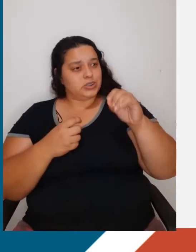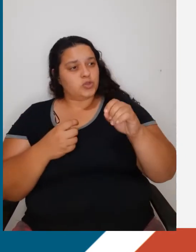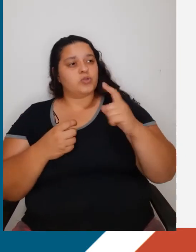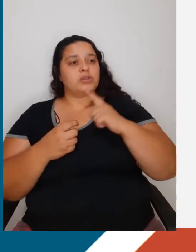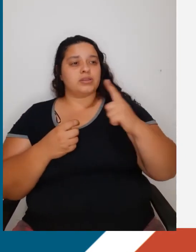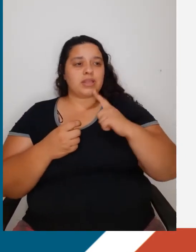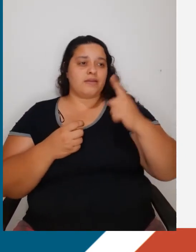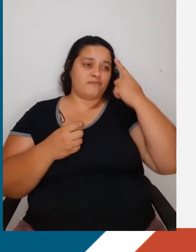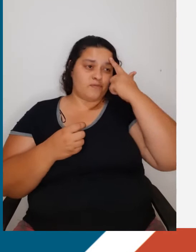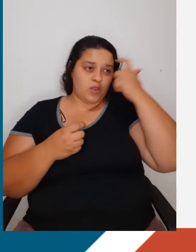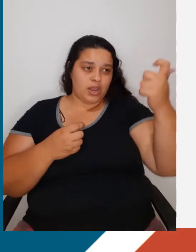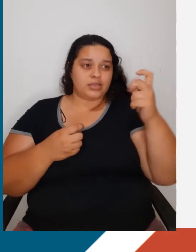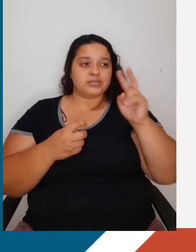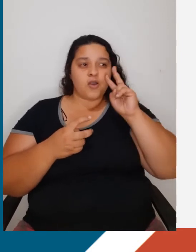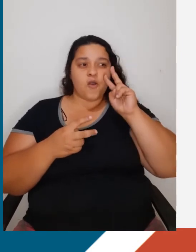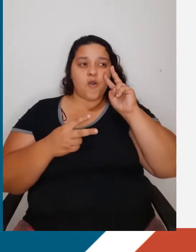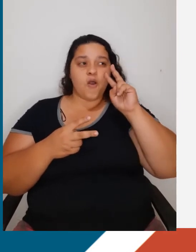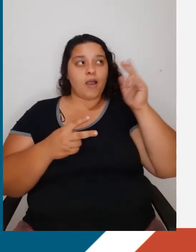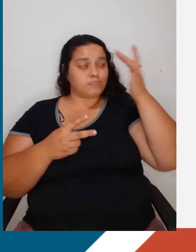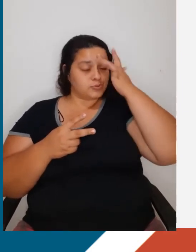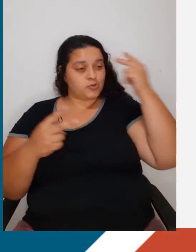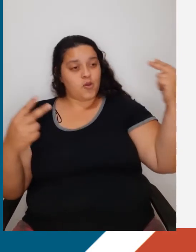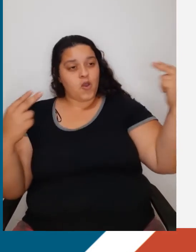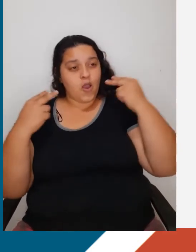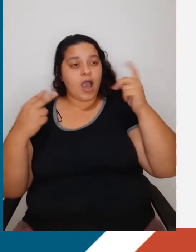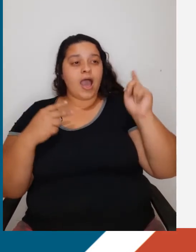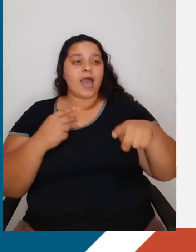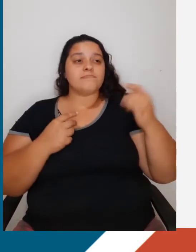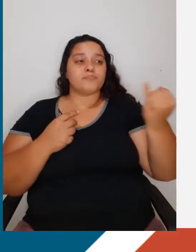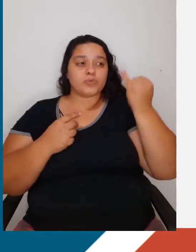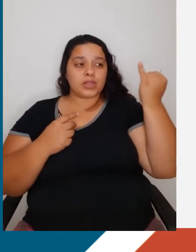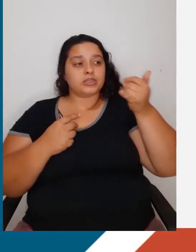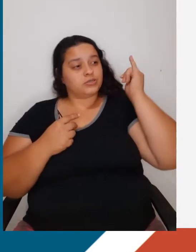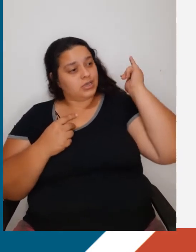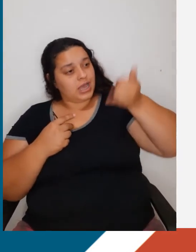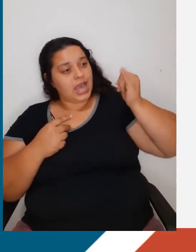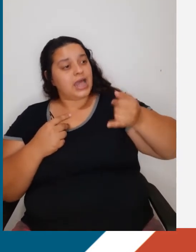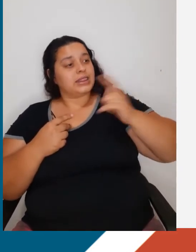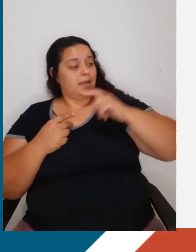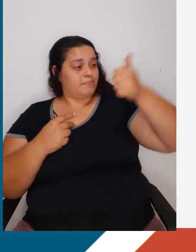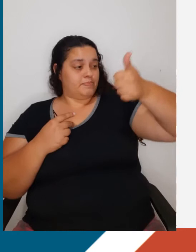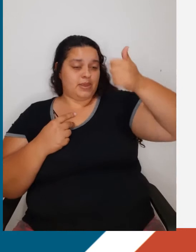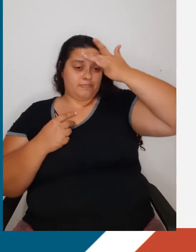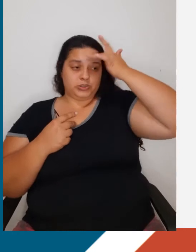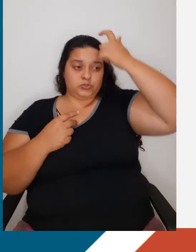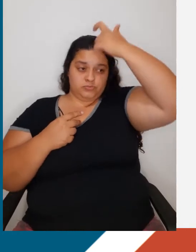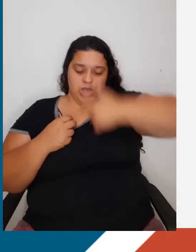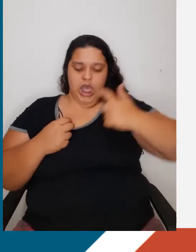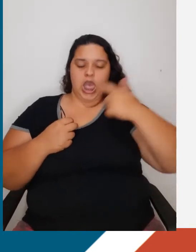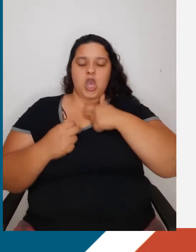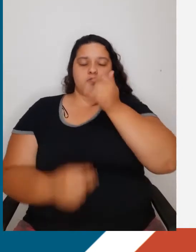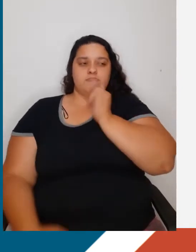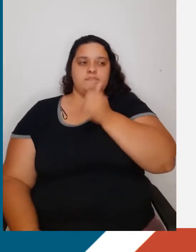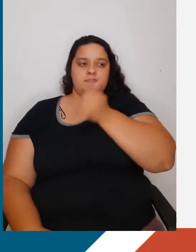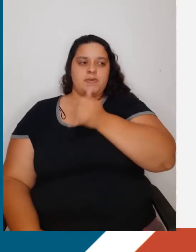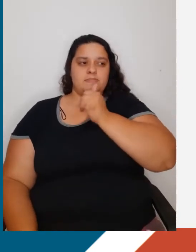a violência que sofre pelos olhares que recebe na rua. É importante perceber que a narrativa está em primeira pessoa e a cena é narrada